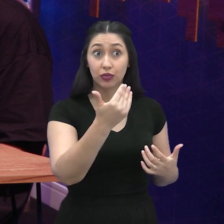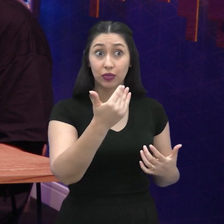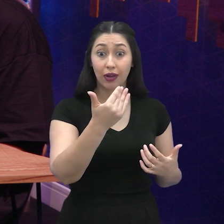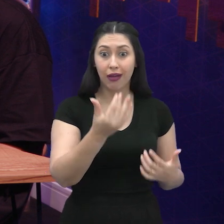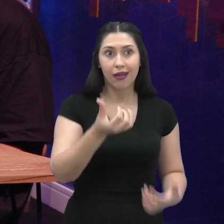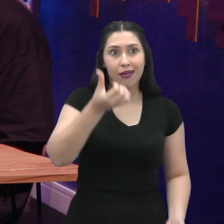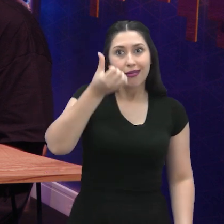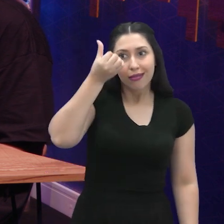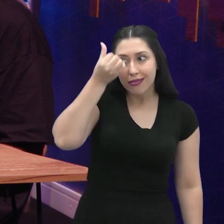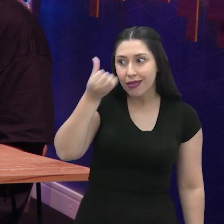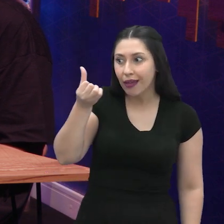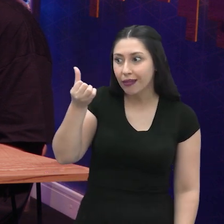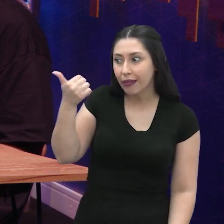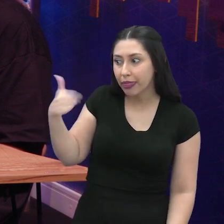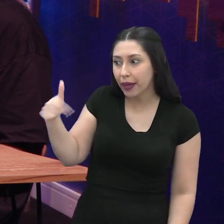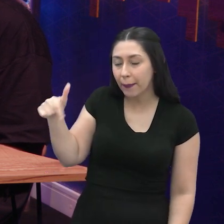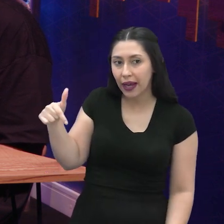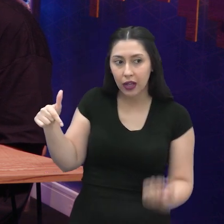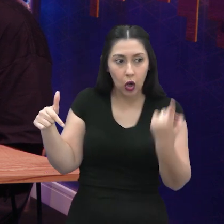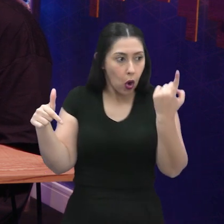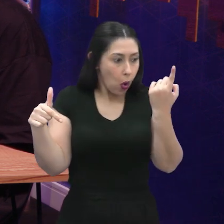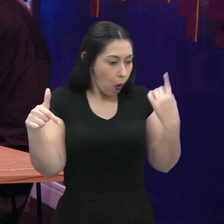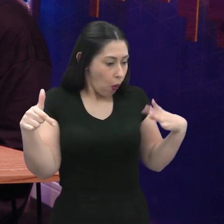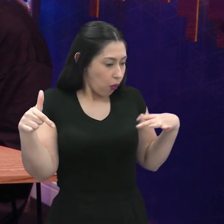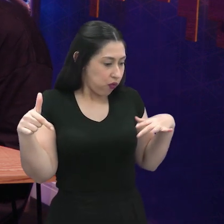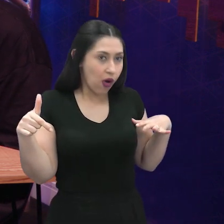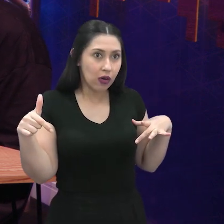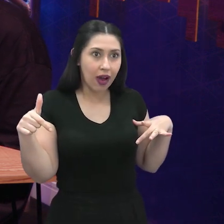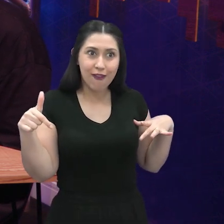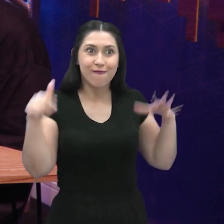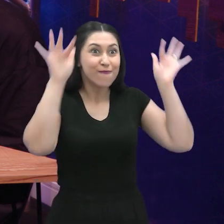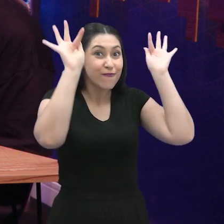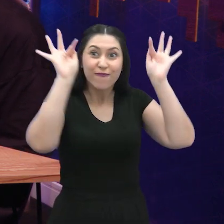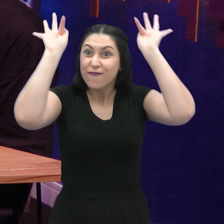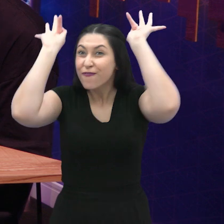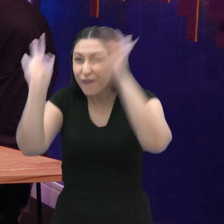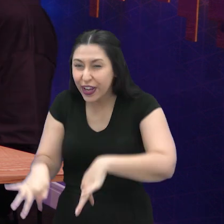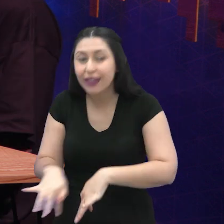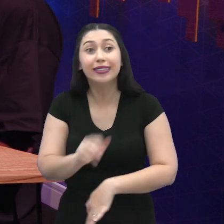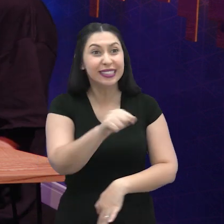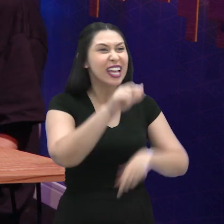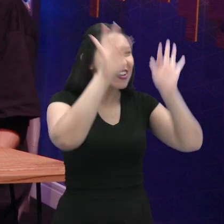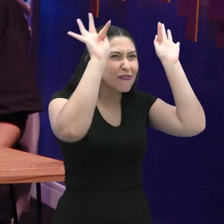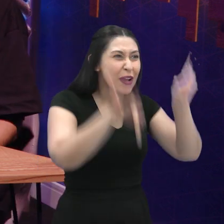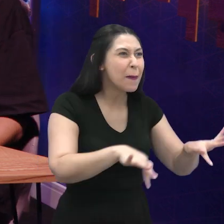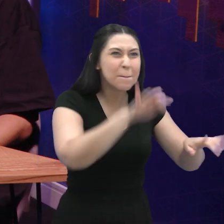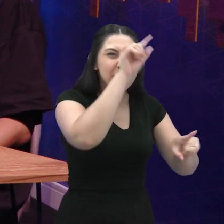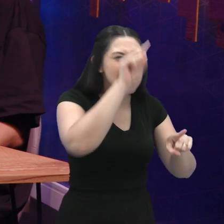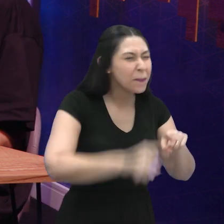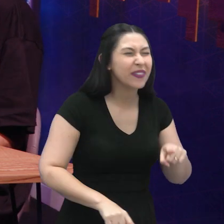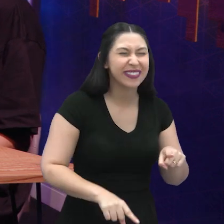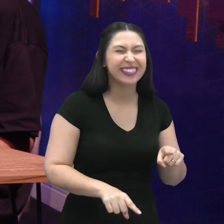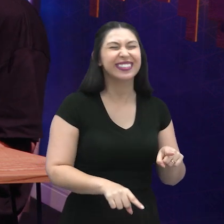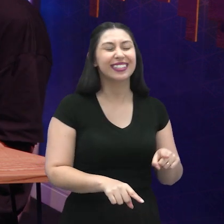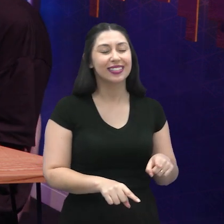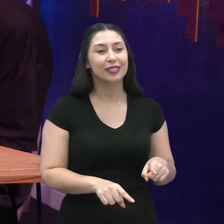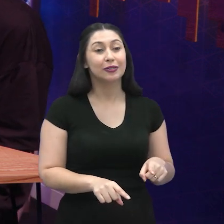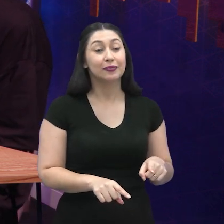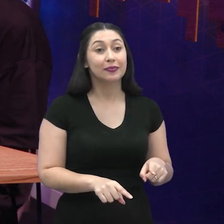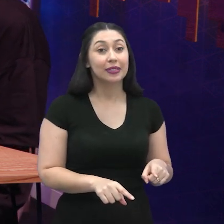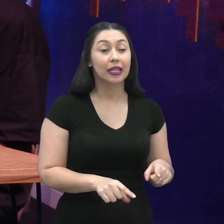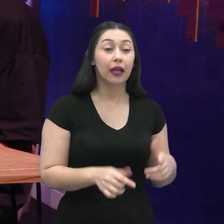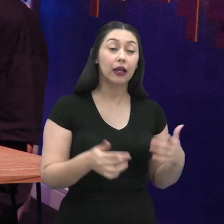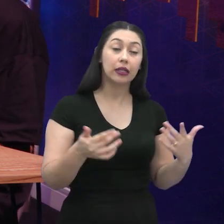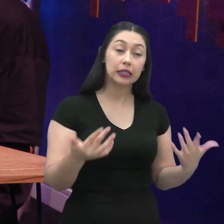pedindo então que a escala 6x1 seja aniquilada. Seja aniquilada, ótima palavra, Vitor. Seja